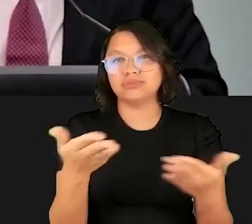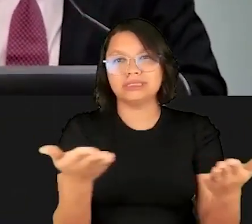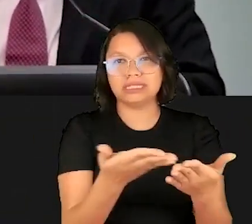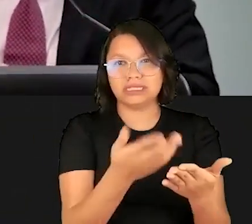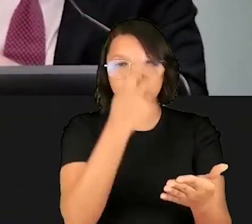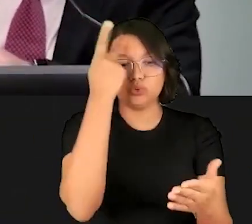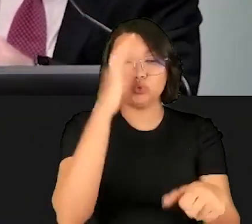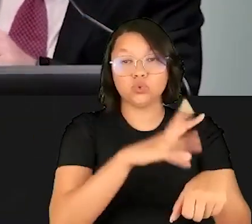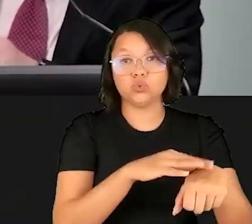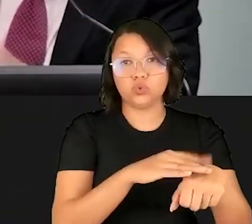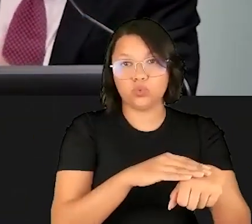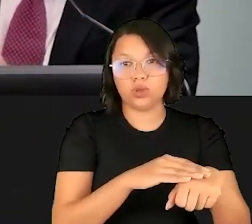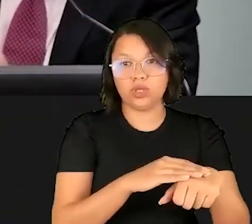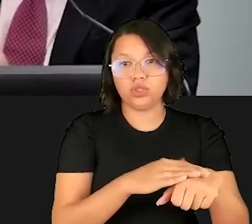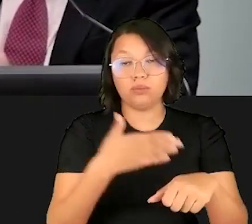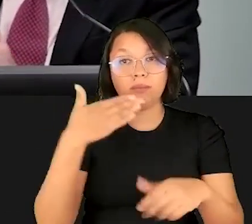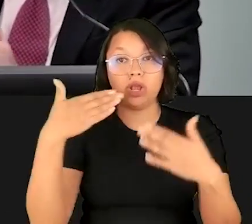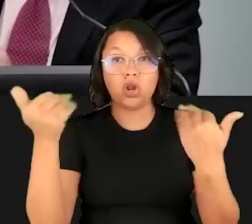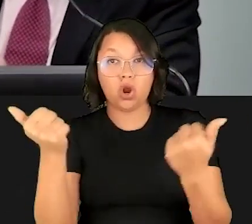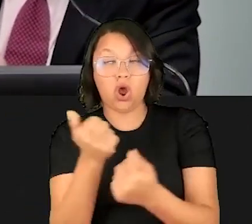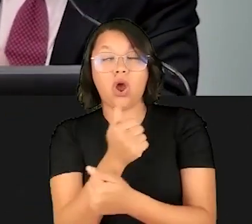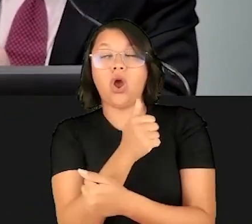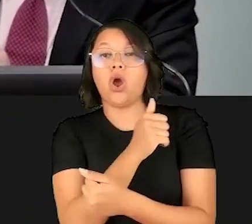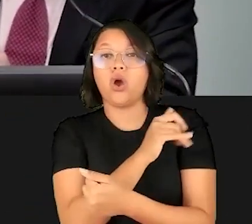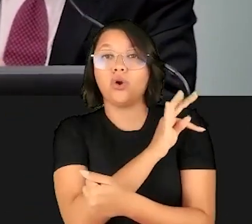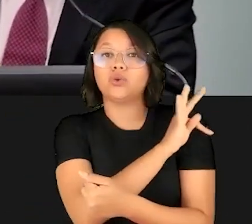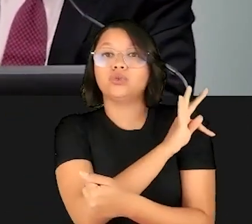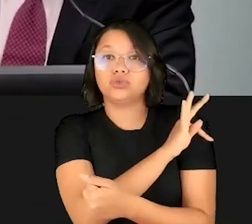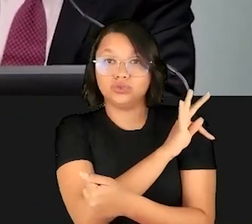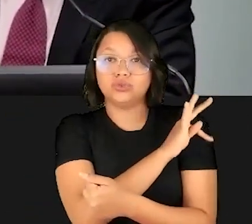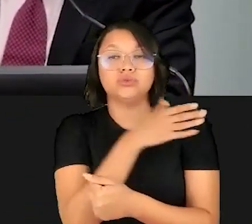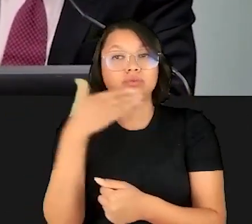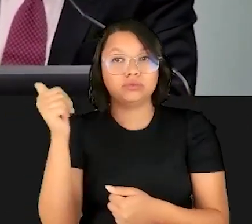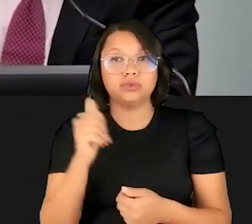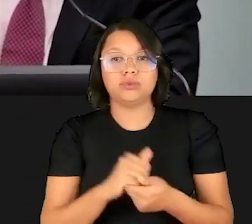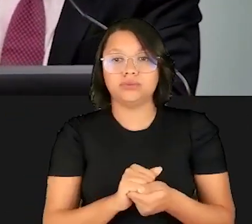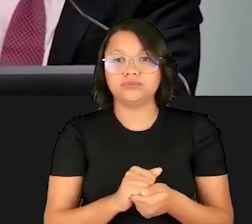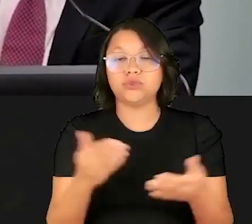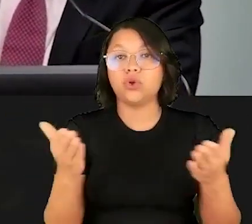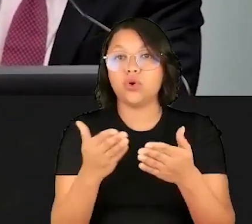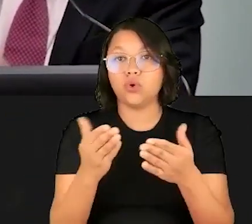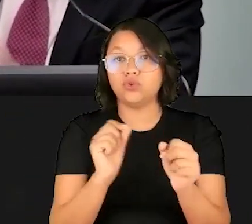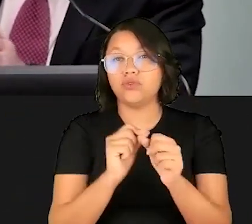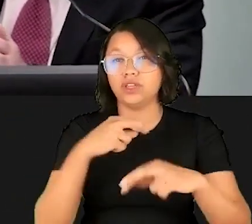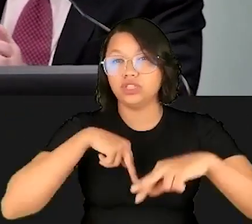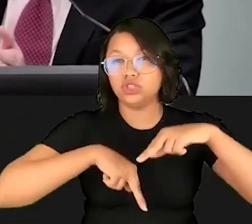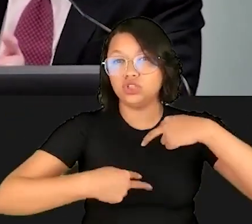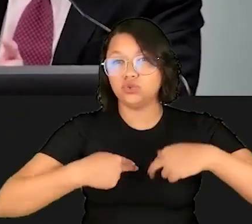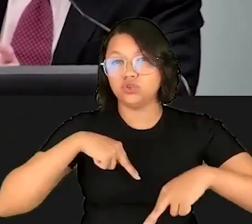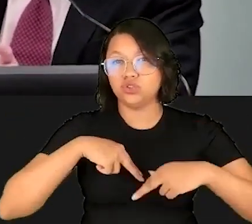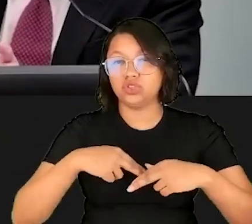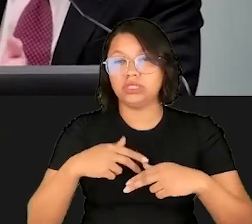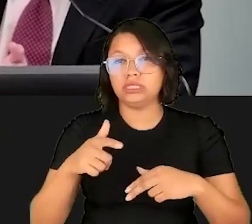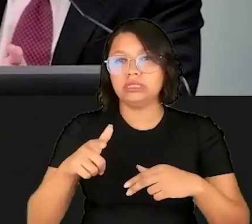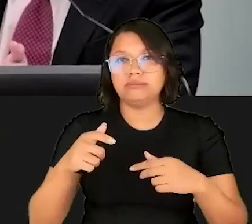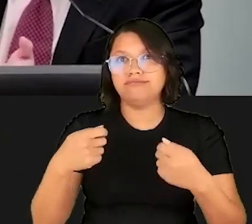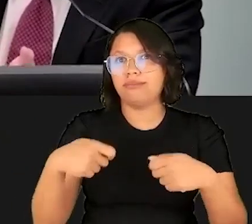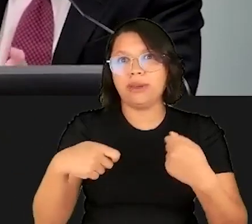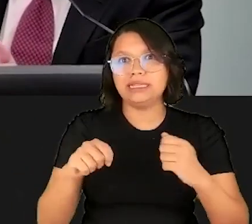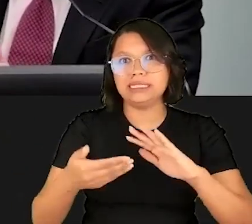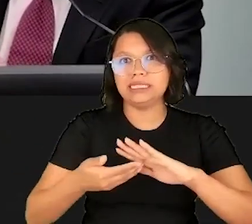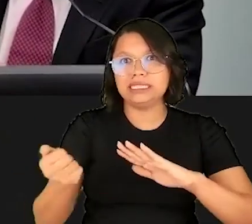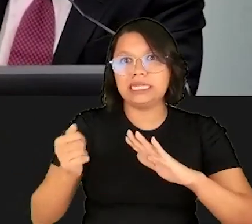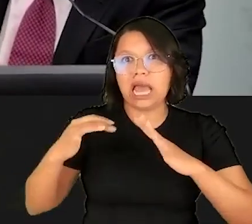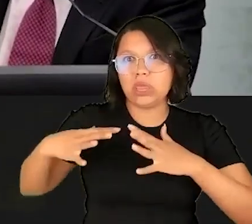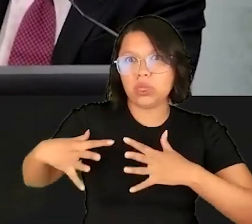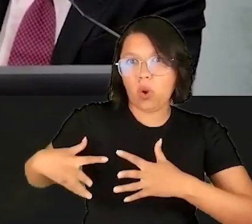vem acontecendo, e hoje se faz muito o que a gente chama de cirurgia minimamente invasiva. Então, você não tira mais a mama da mulher. Sempre